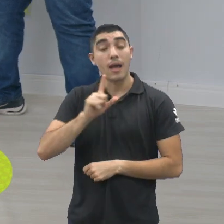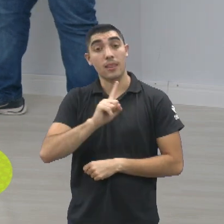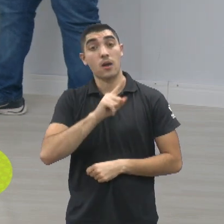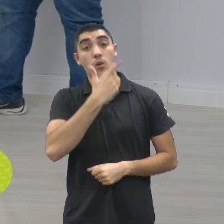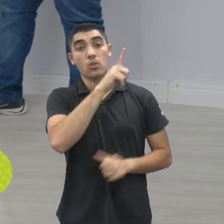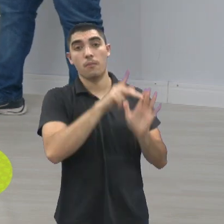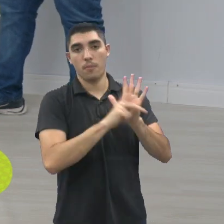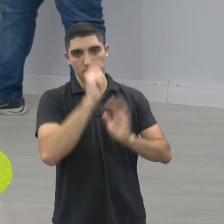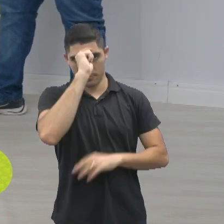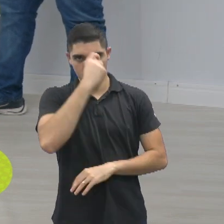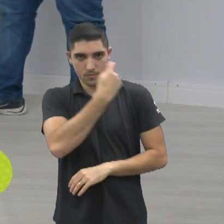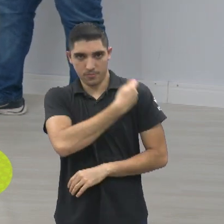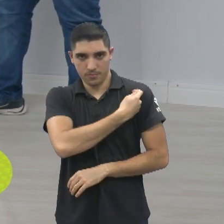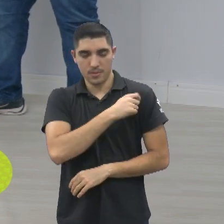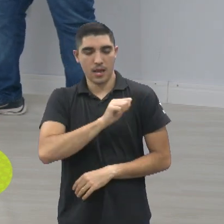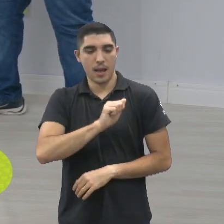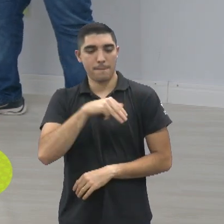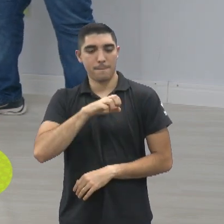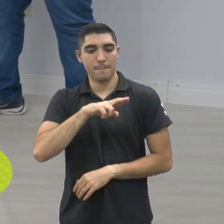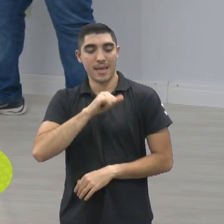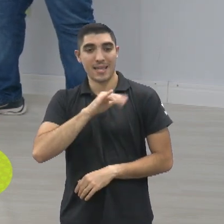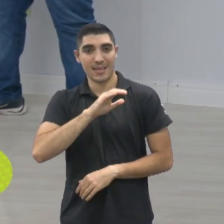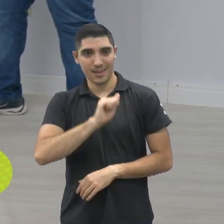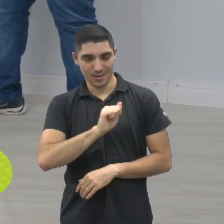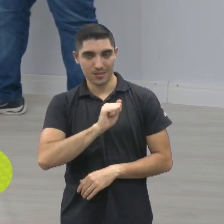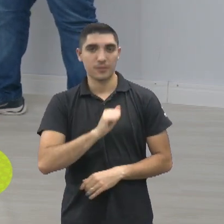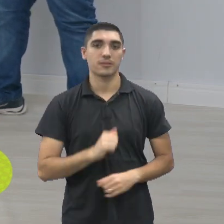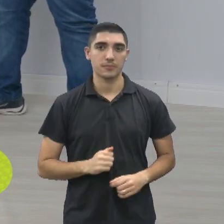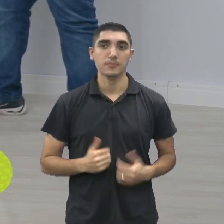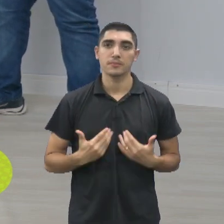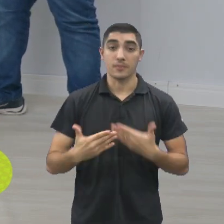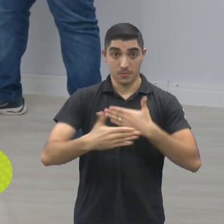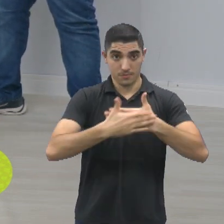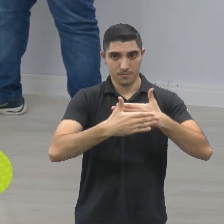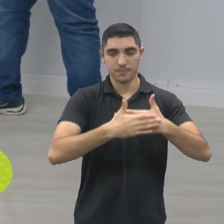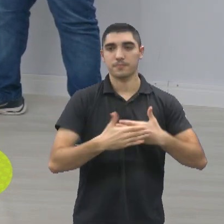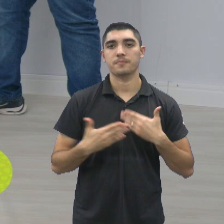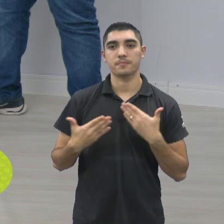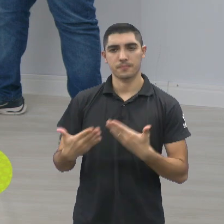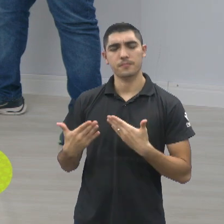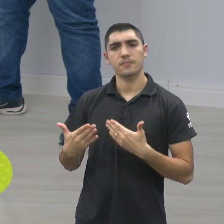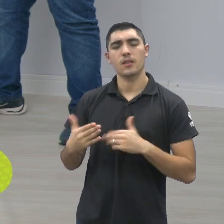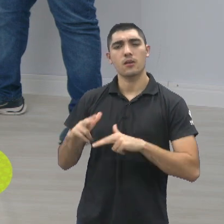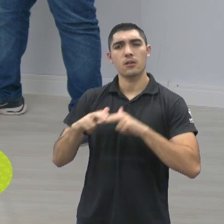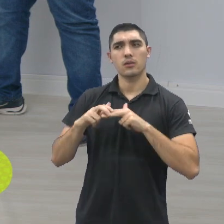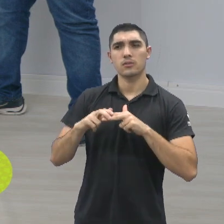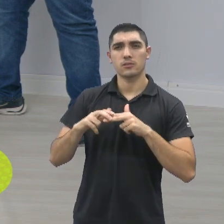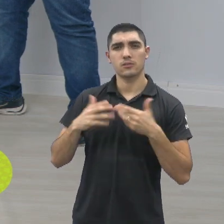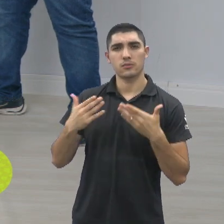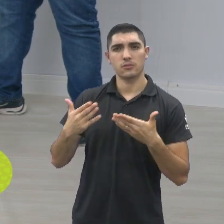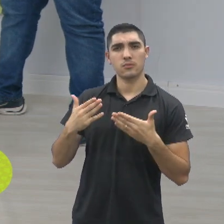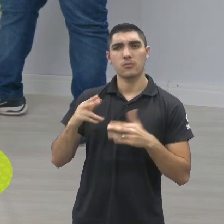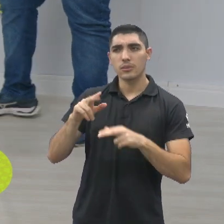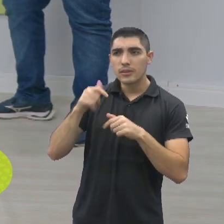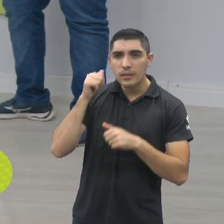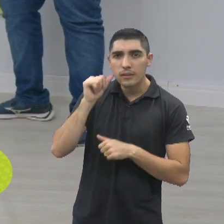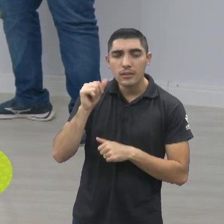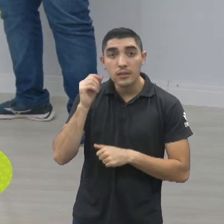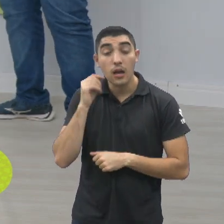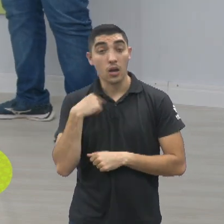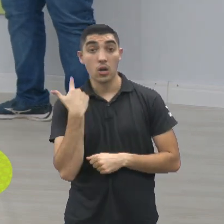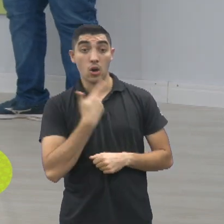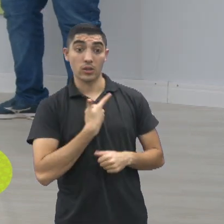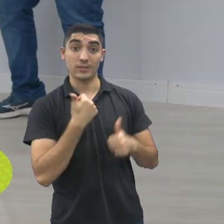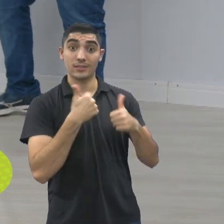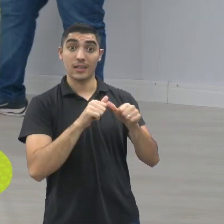de Rio Preto e Francana estavam jogando em Franca. Exatamente. Aí vocês tomam um gol lá, e aí erradinho, ouvindo o jogo de lá. O América estava ganhando o jogo.